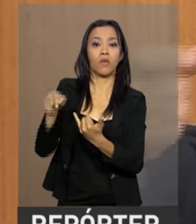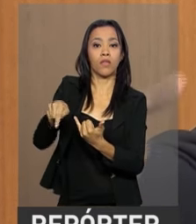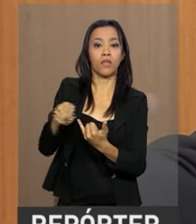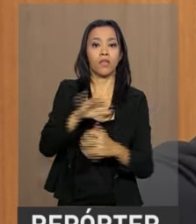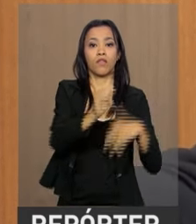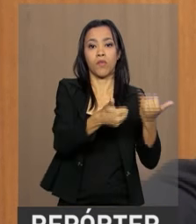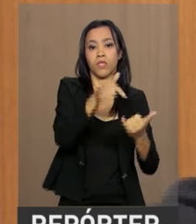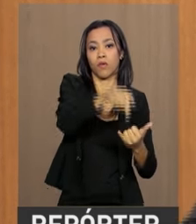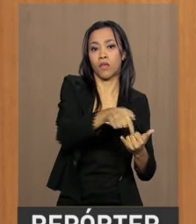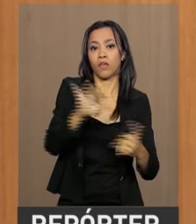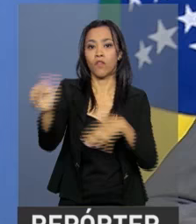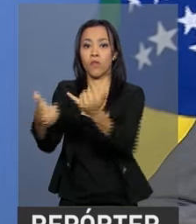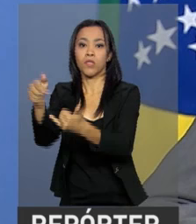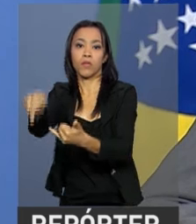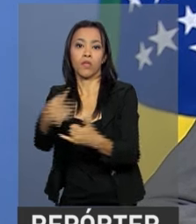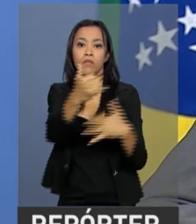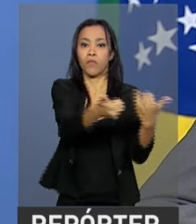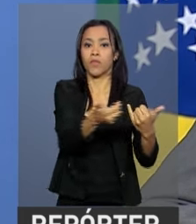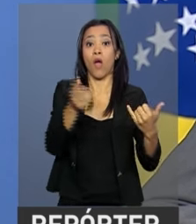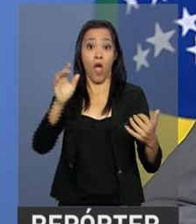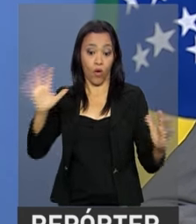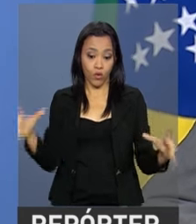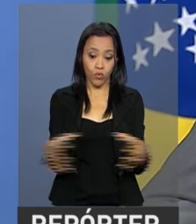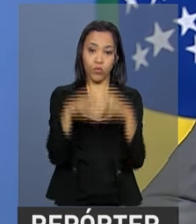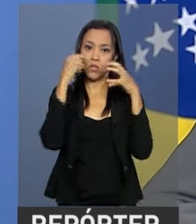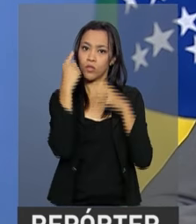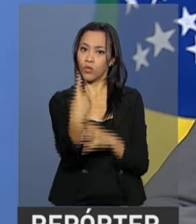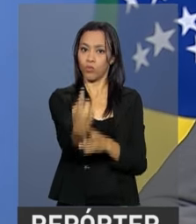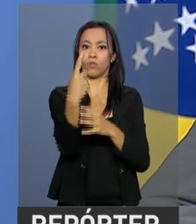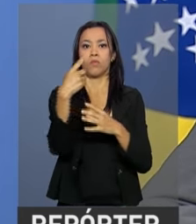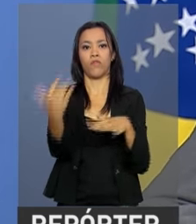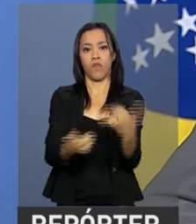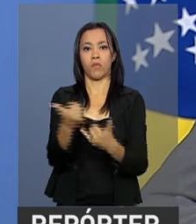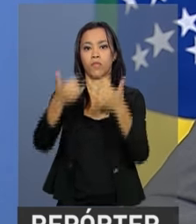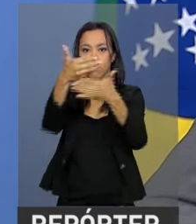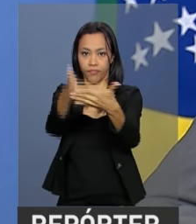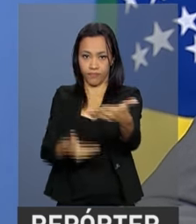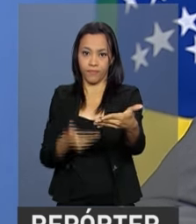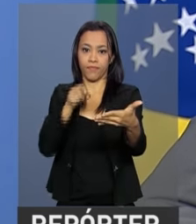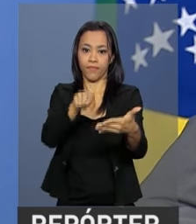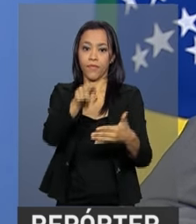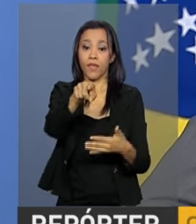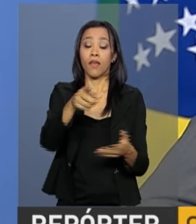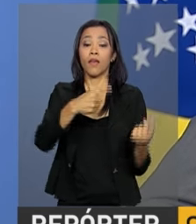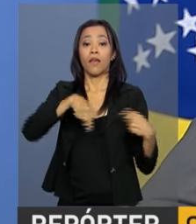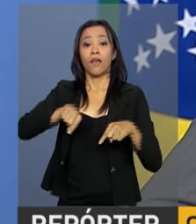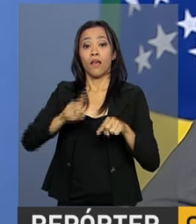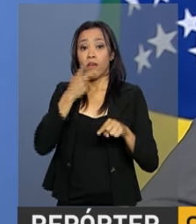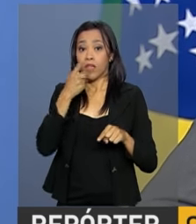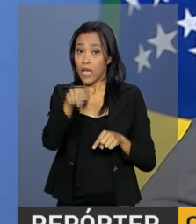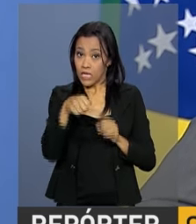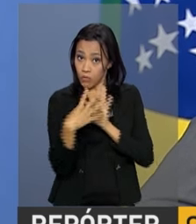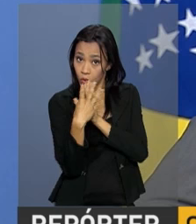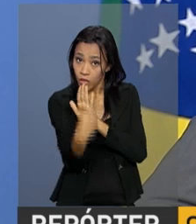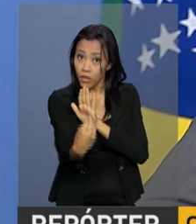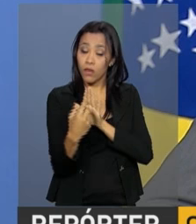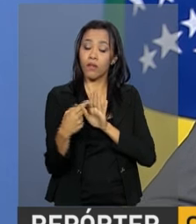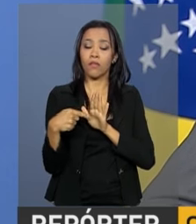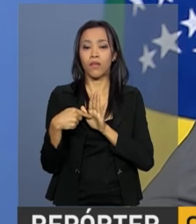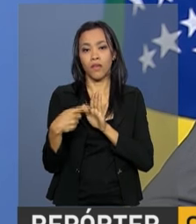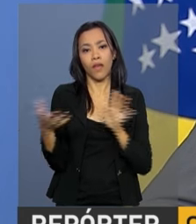poder localizados. Esse modelo que está se desenhando de desenvolvimento dessa